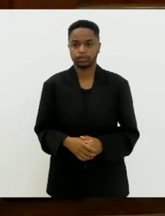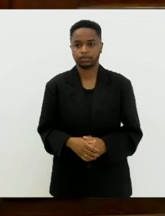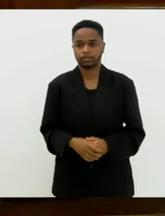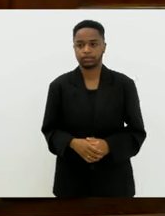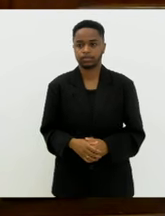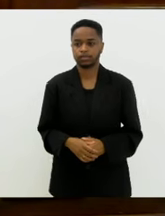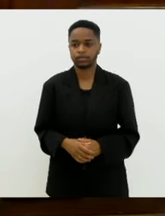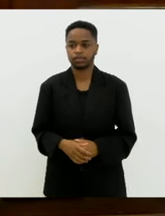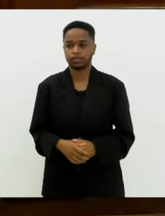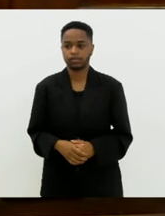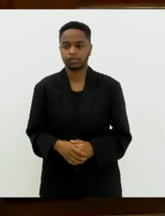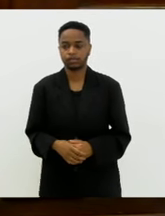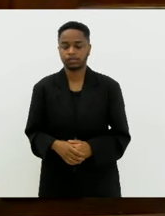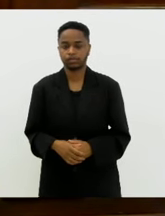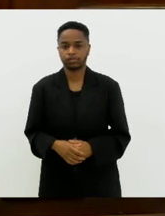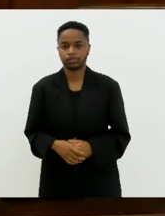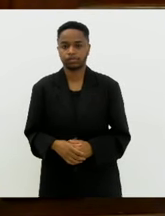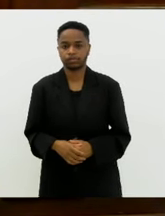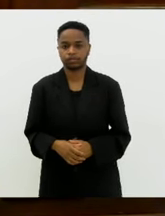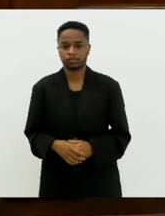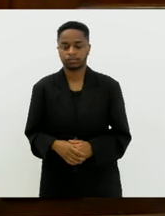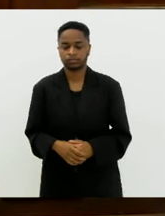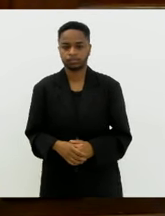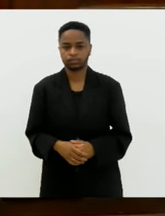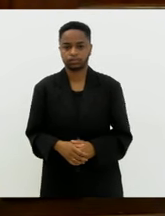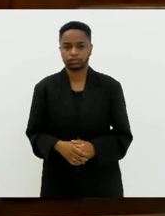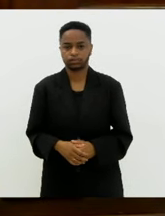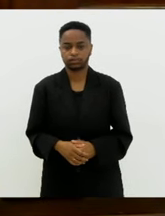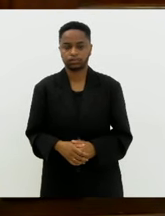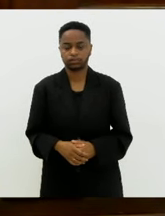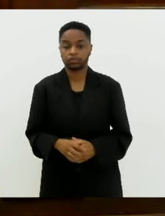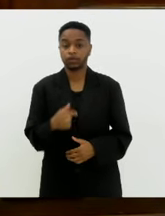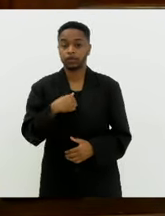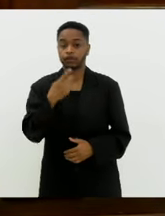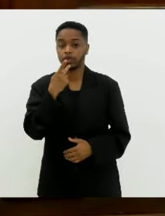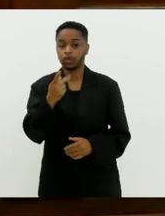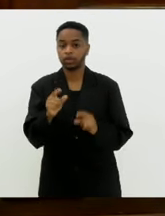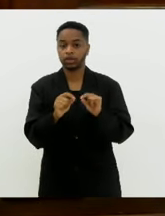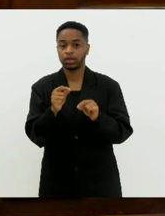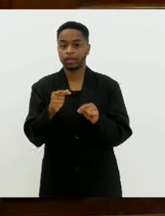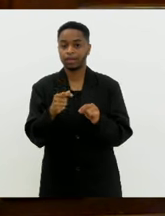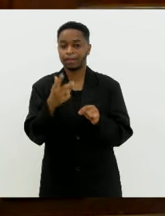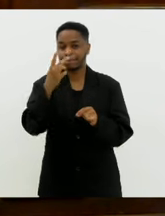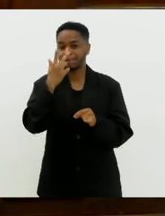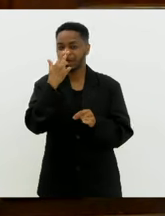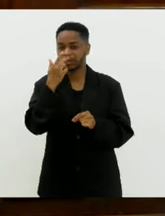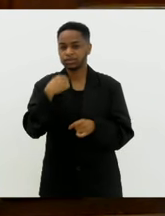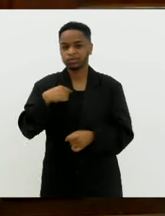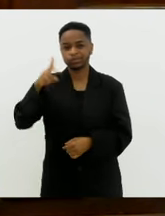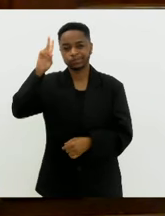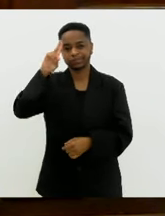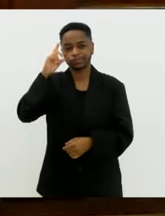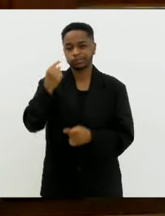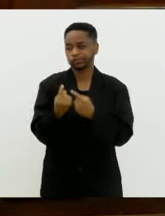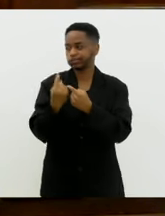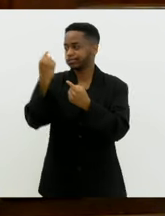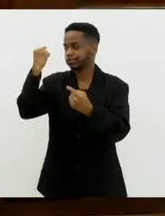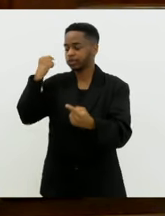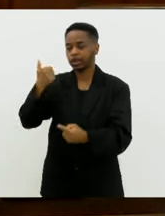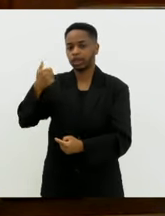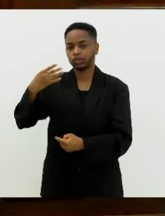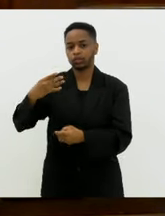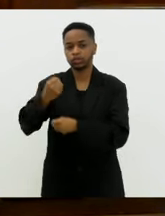Deputado Yuri, presidente, vou falar que eu voltei 14 anos da minha vida, quando eu estava